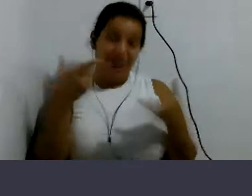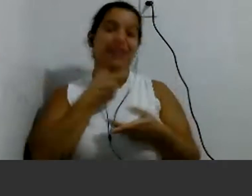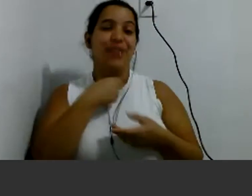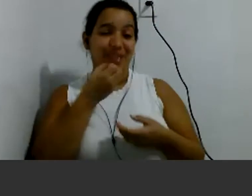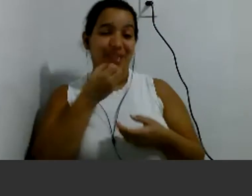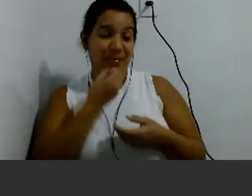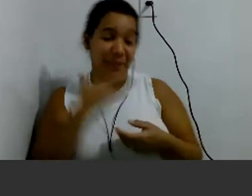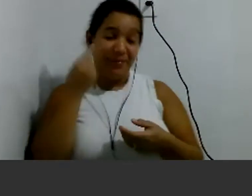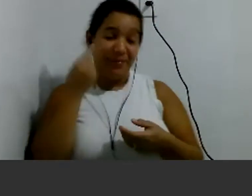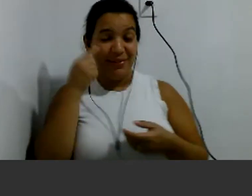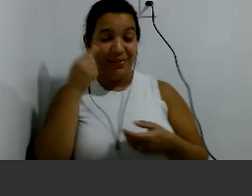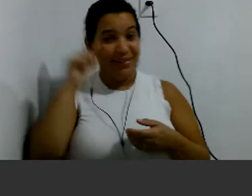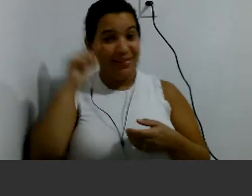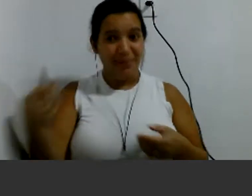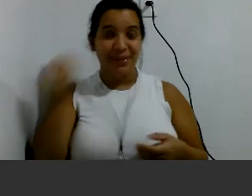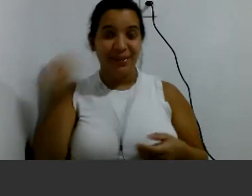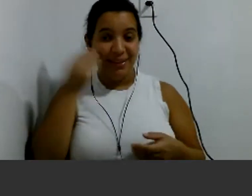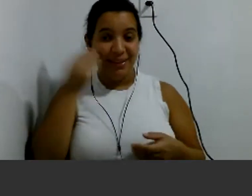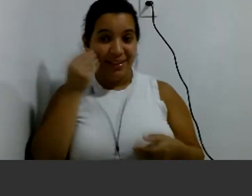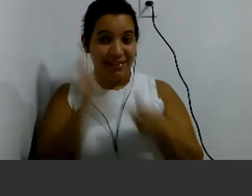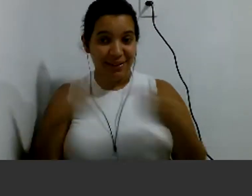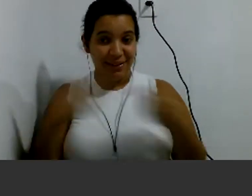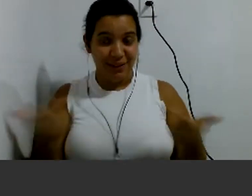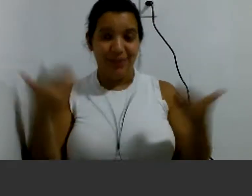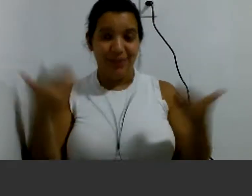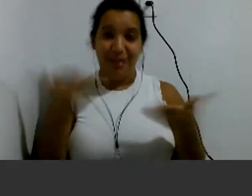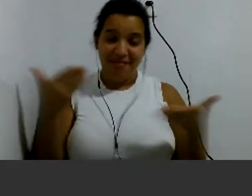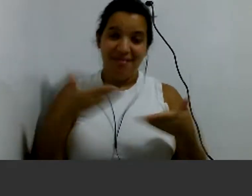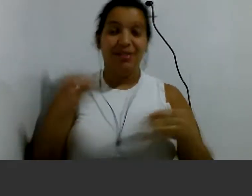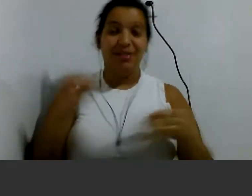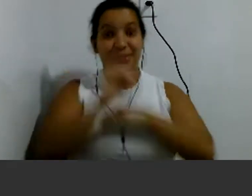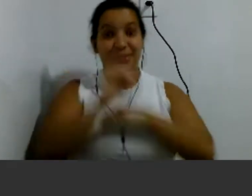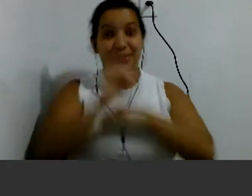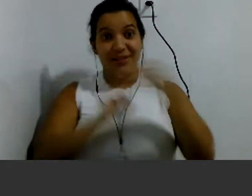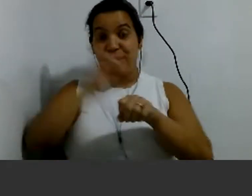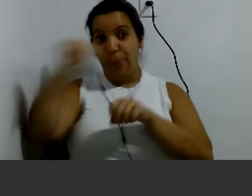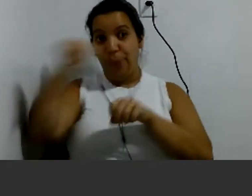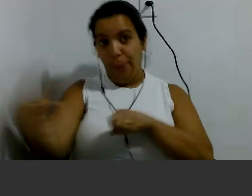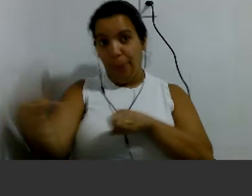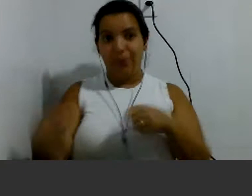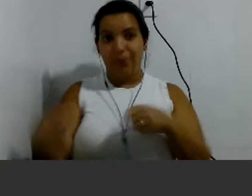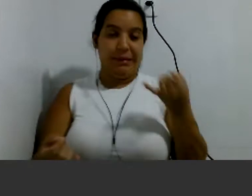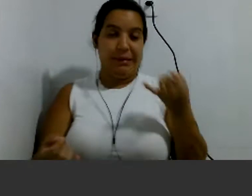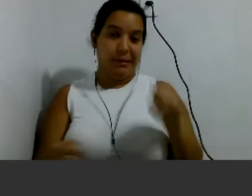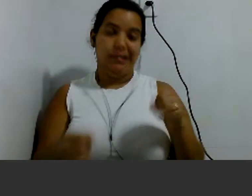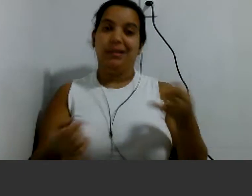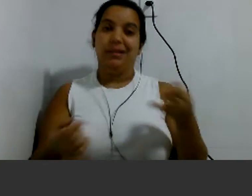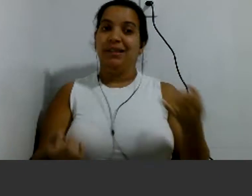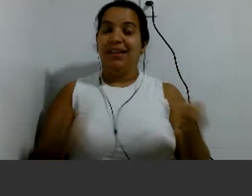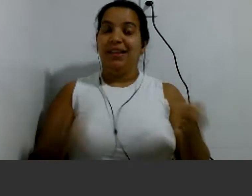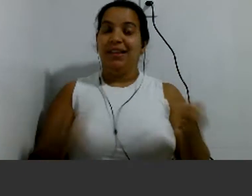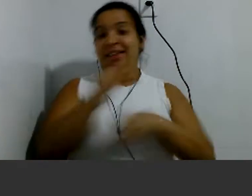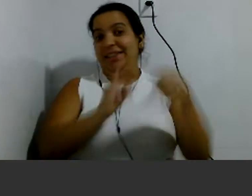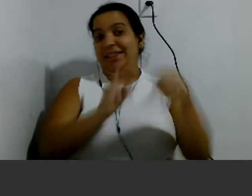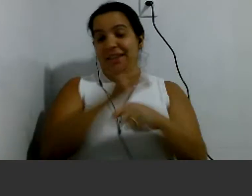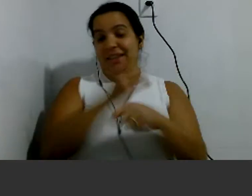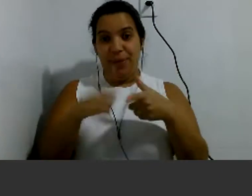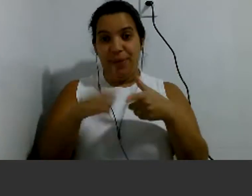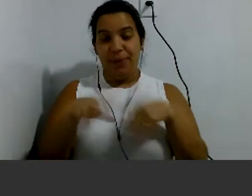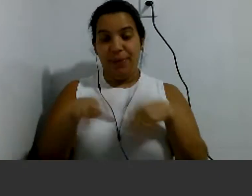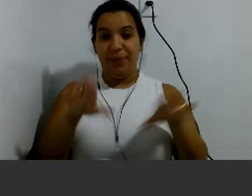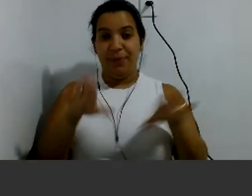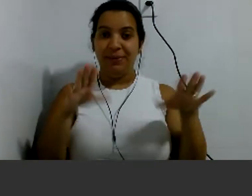Vamos tentar a sorte. Agora eu estou usando outra internet. Então, se não for a internet, vai ser o Teams